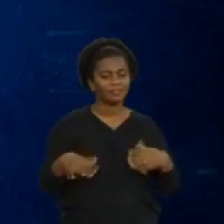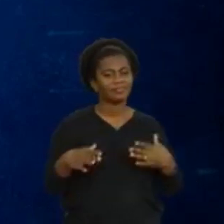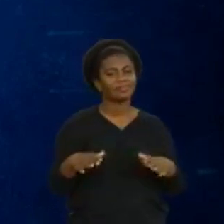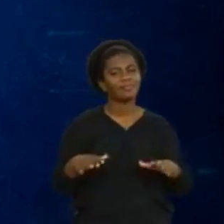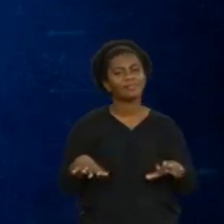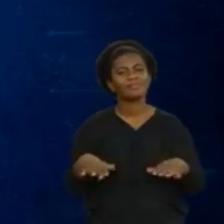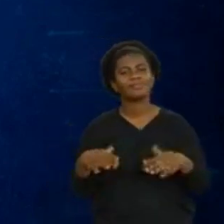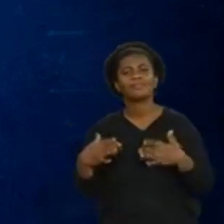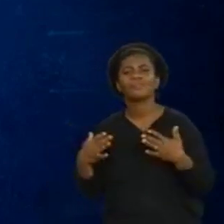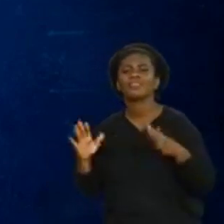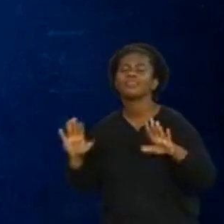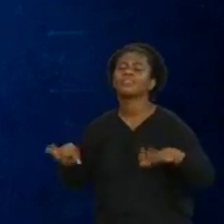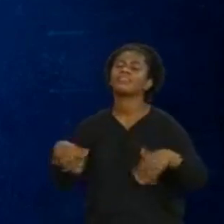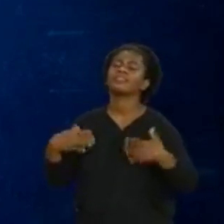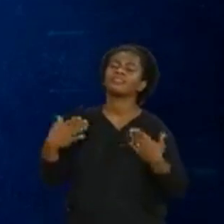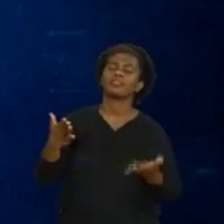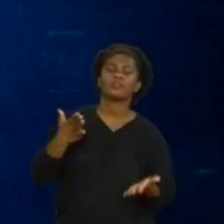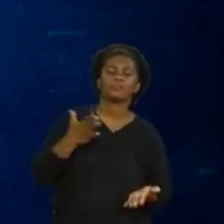criação.